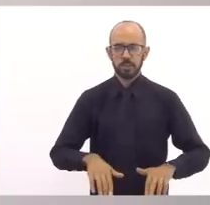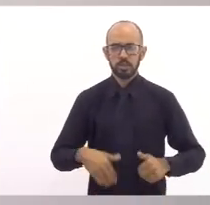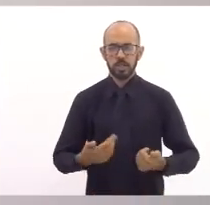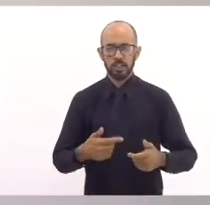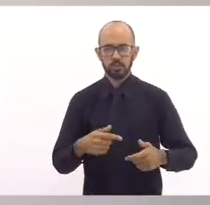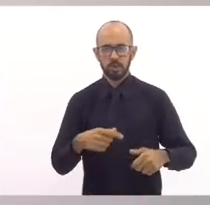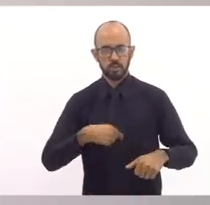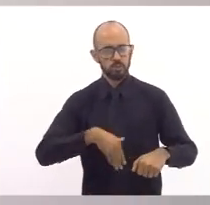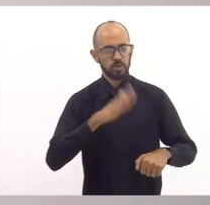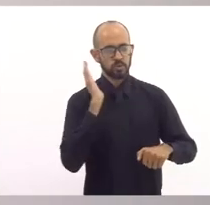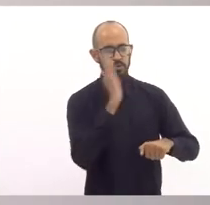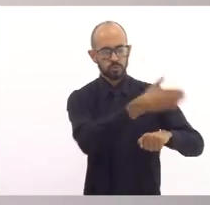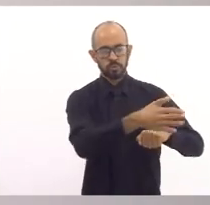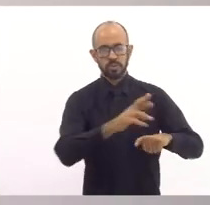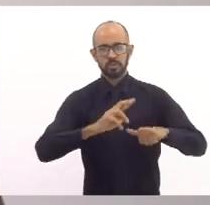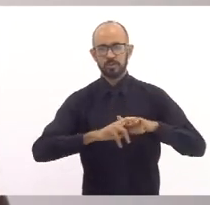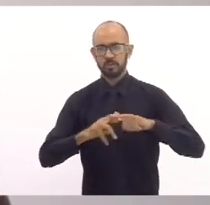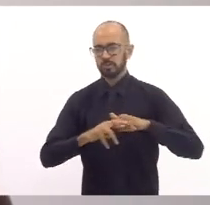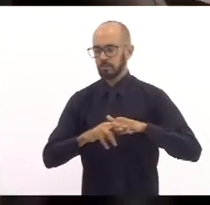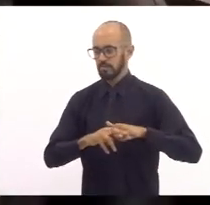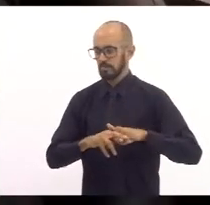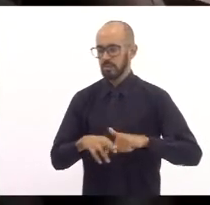isso? E aí, pela leitura que eu tive